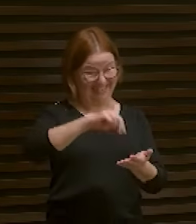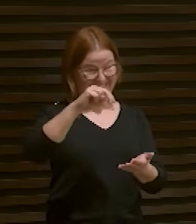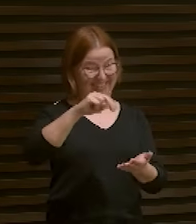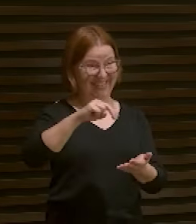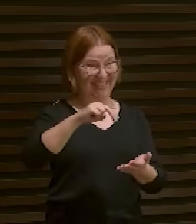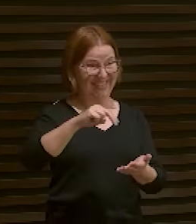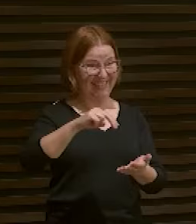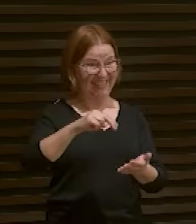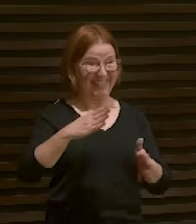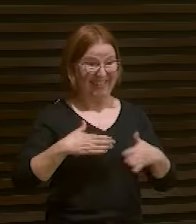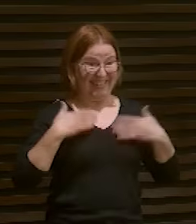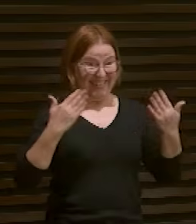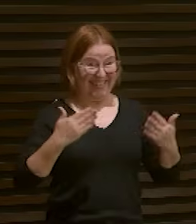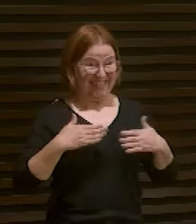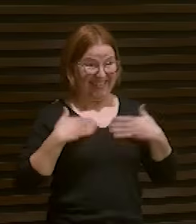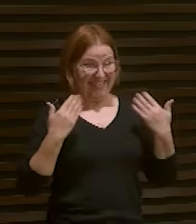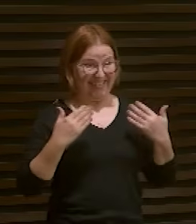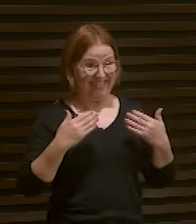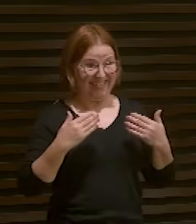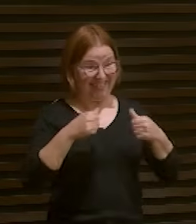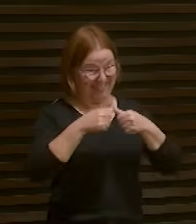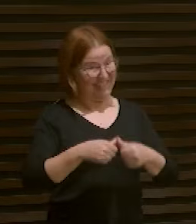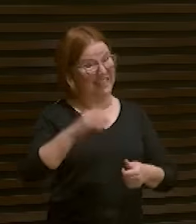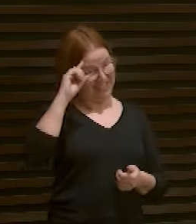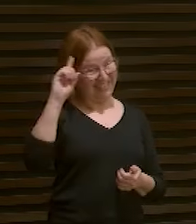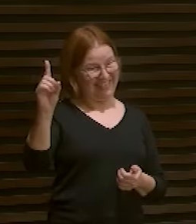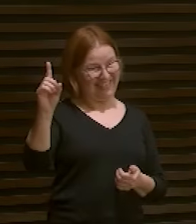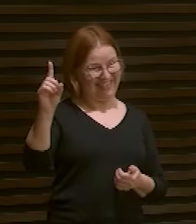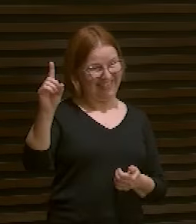Regozijai-vos e alegrai-vos neste dia.